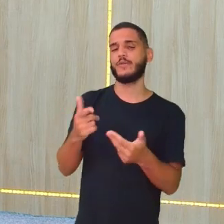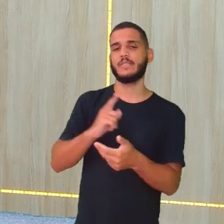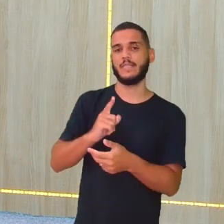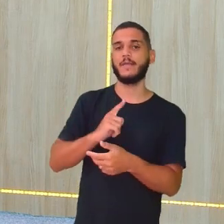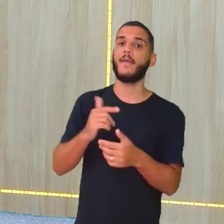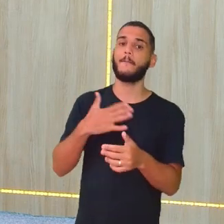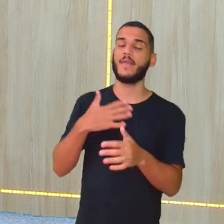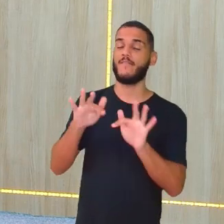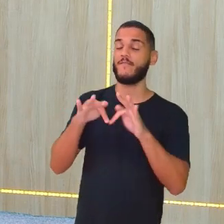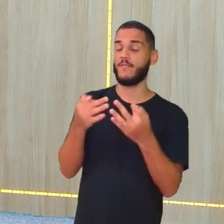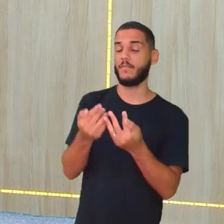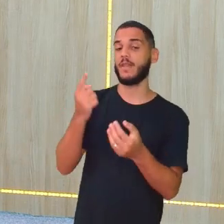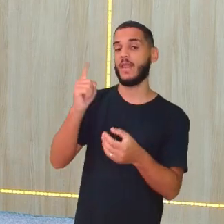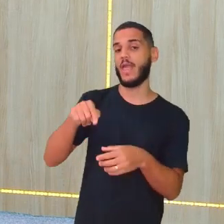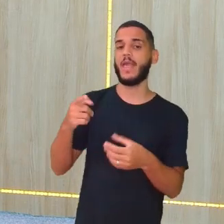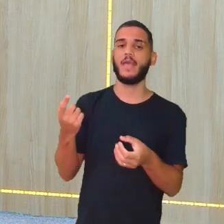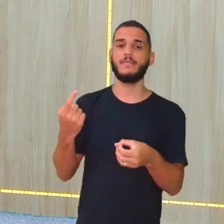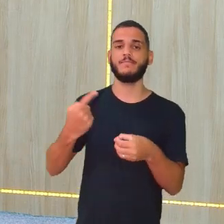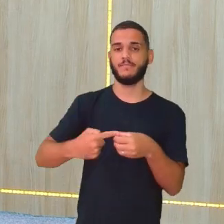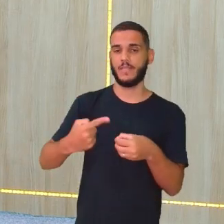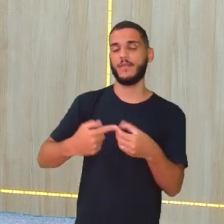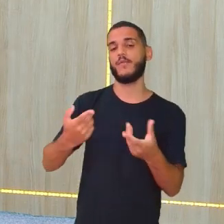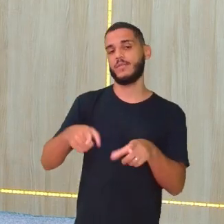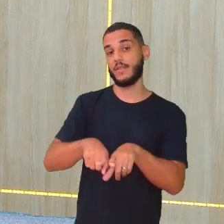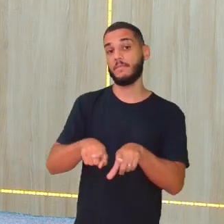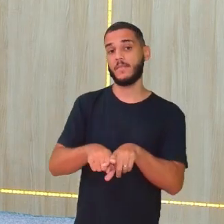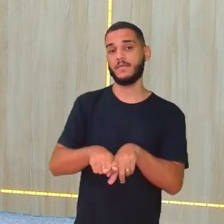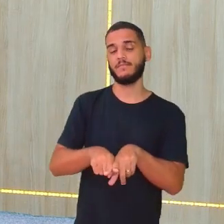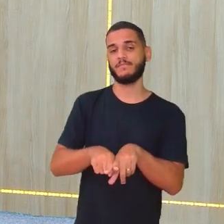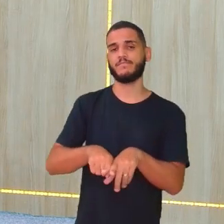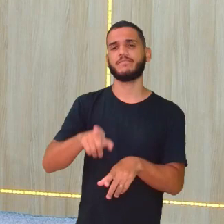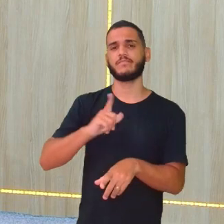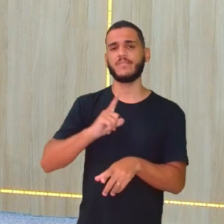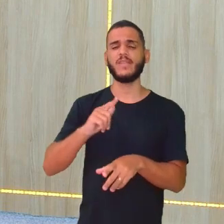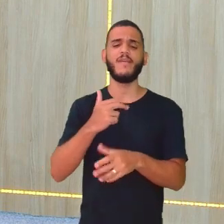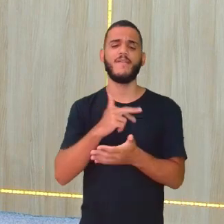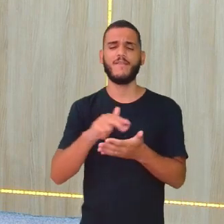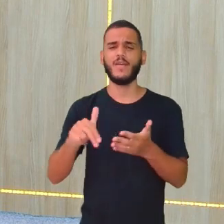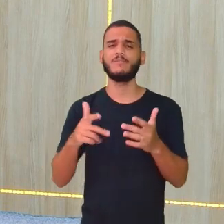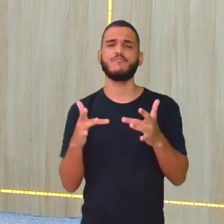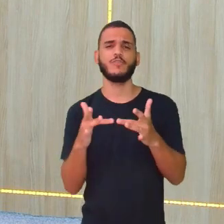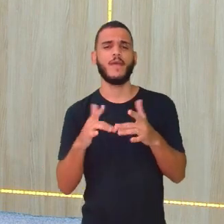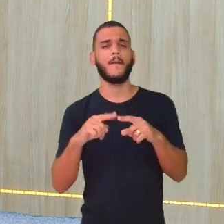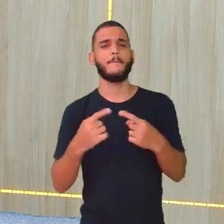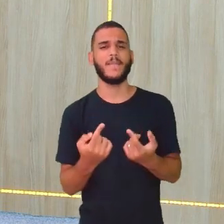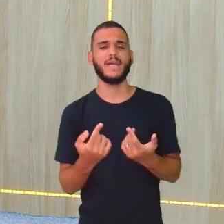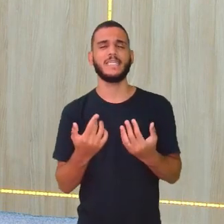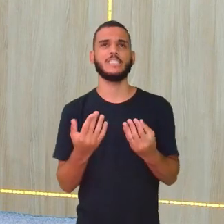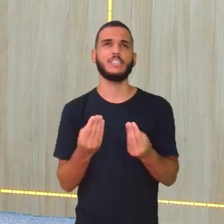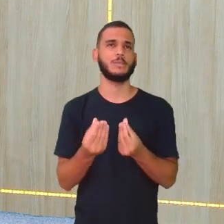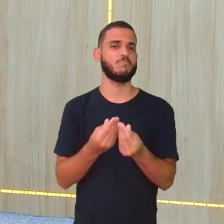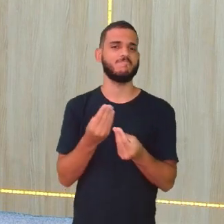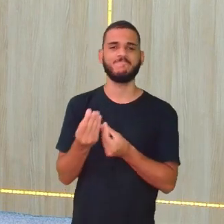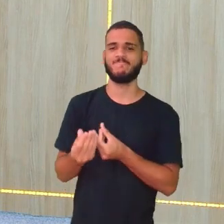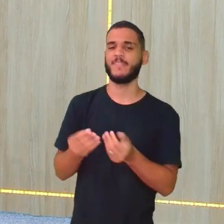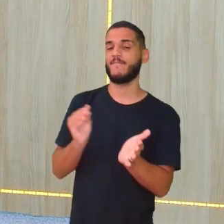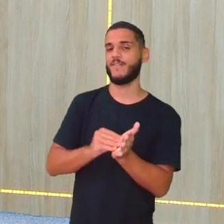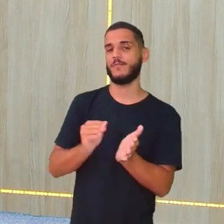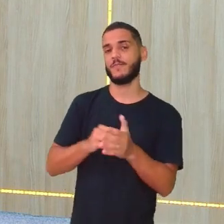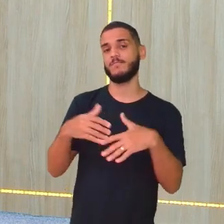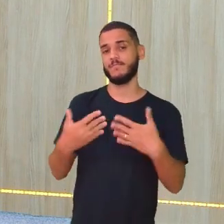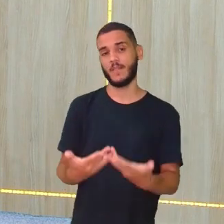minha família também é do interior, a gente tem alguns contatos, mas não é algo muito que se vê, né? E aí é